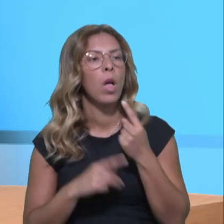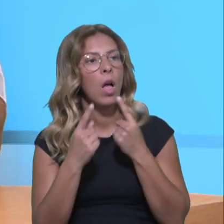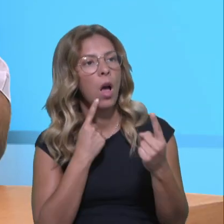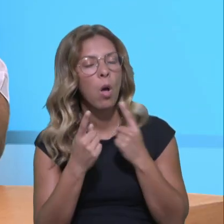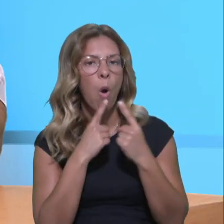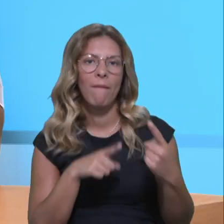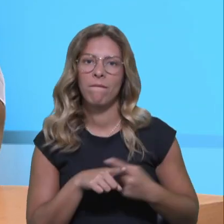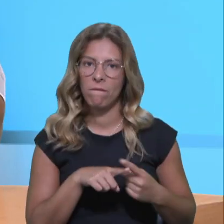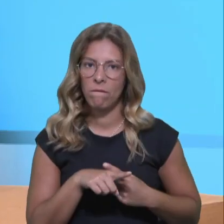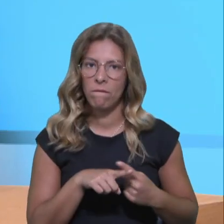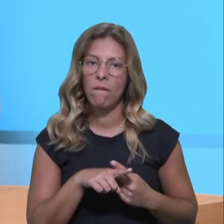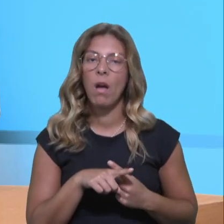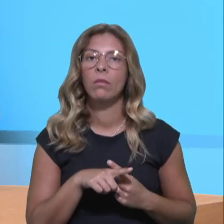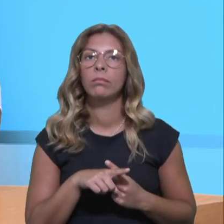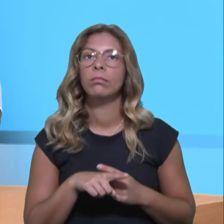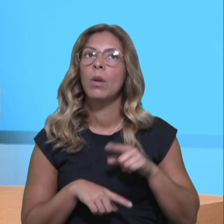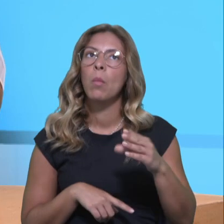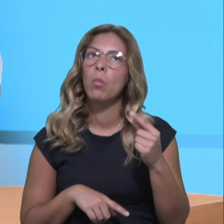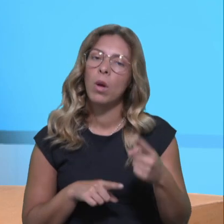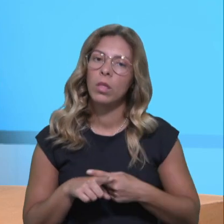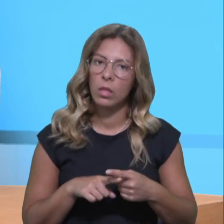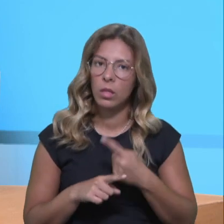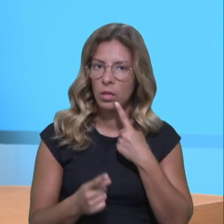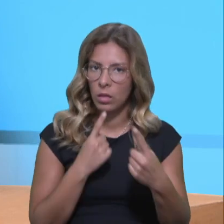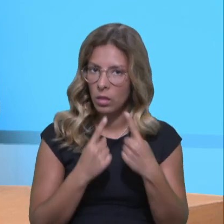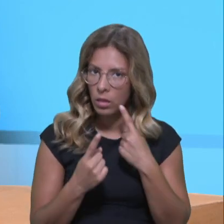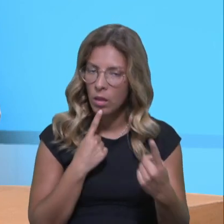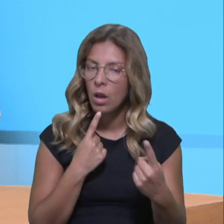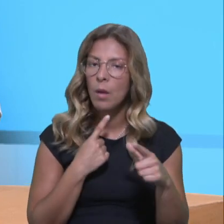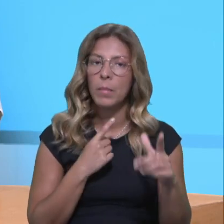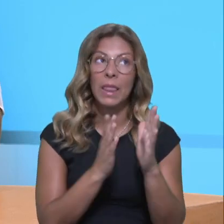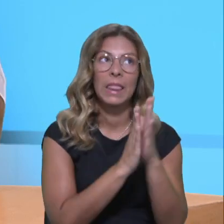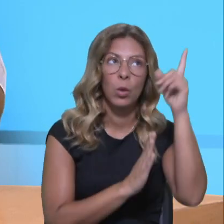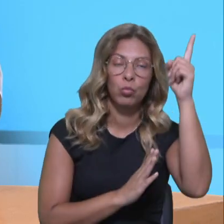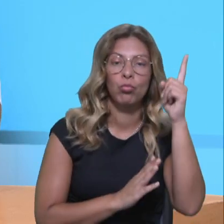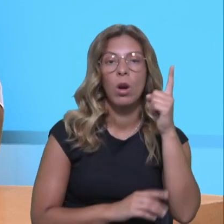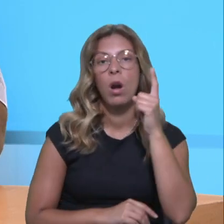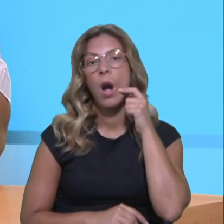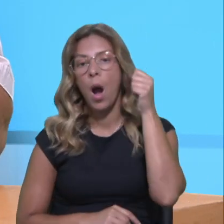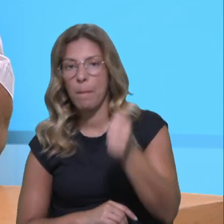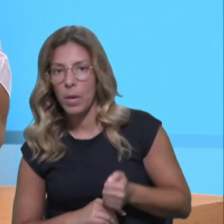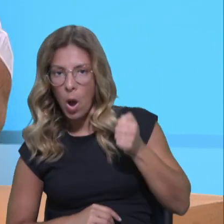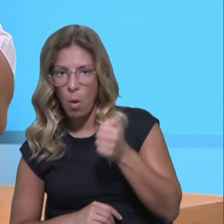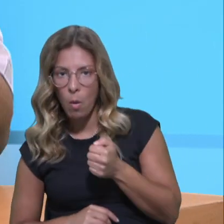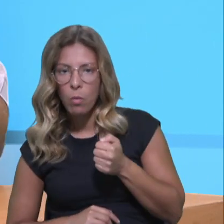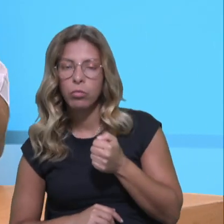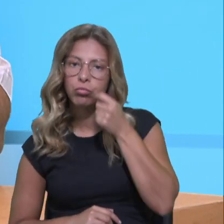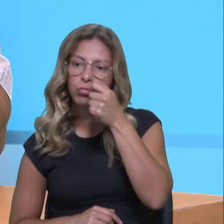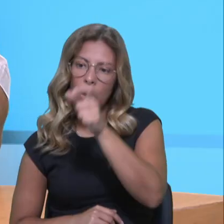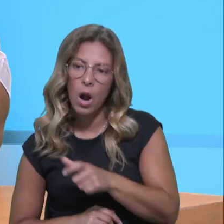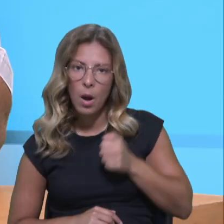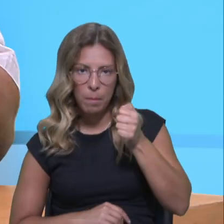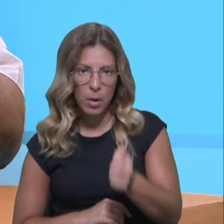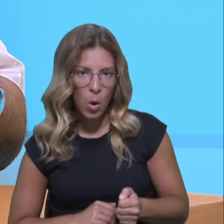sem dúvida, este diálogo muito interessante entre Deus e Abraão. Um Abraão que vai pedindo. Um Deus que quer